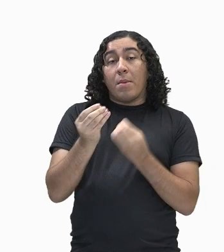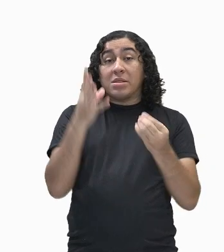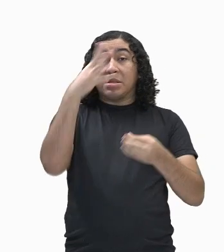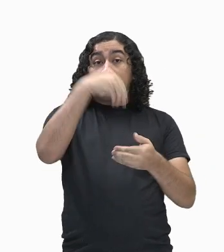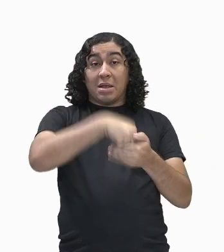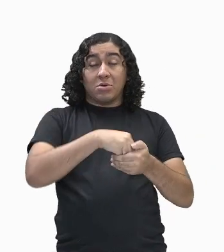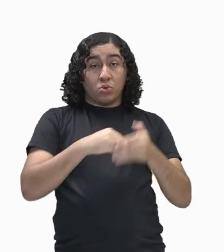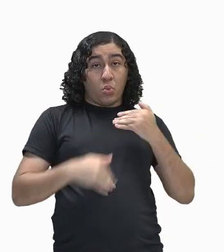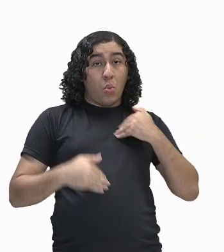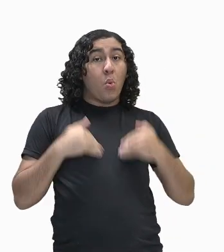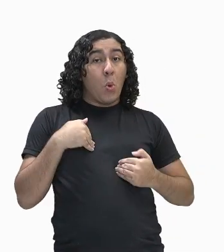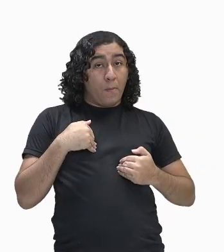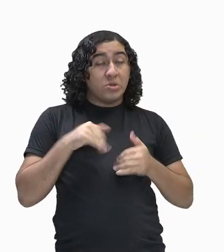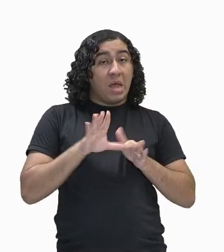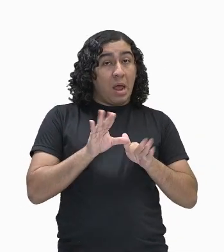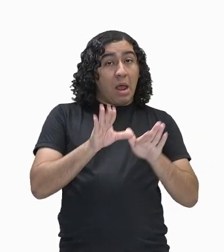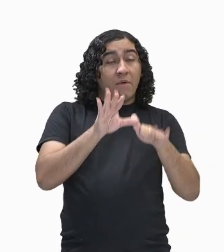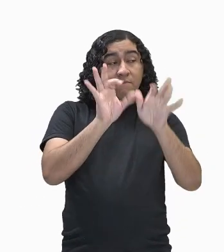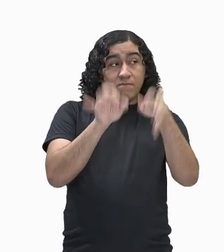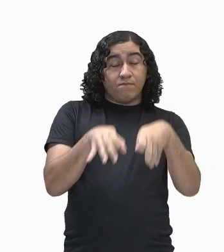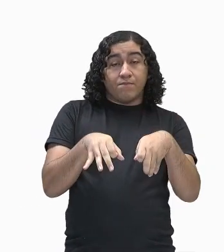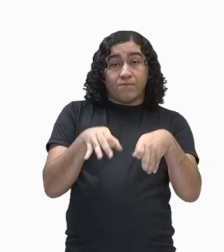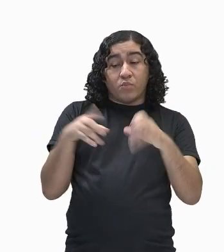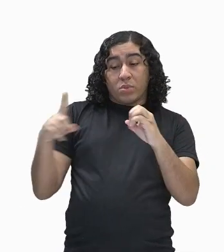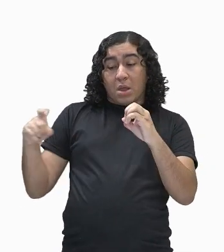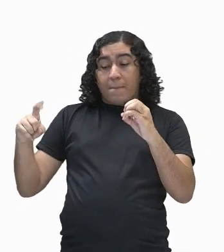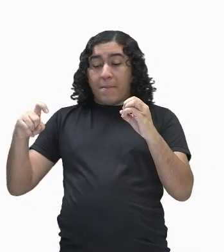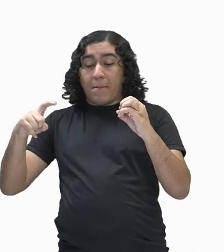gente. Fecundação interna,